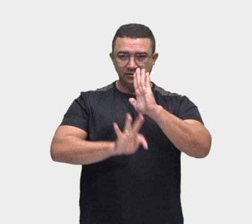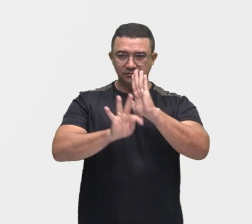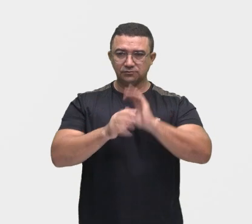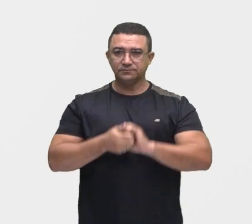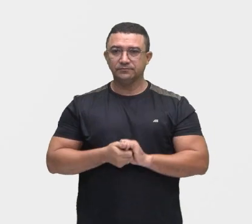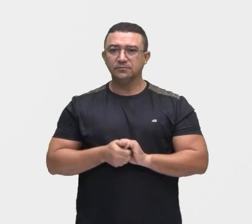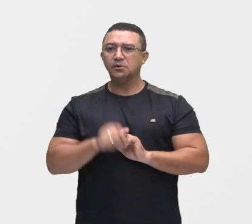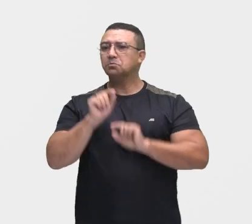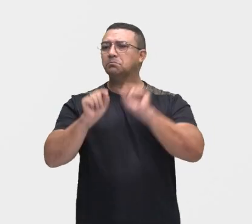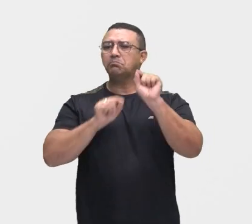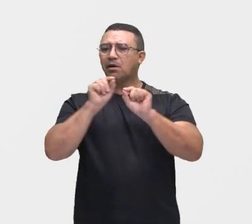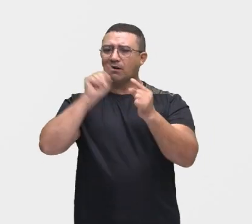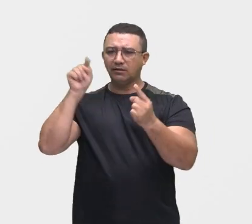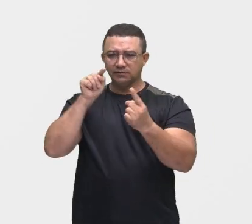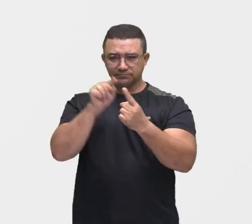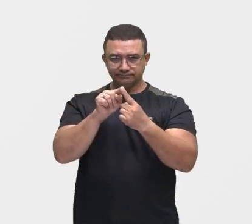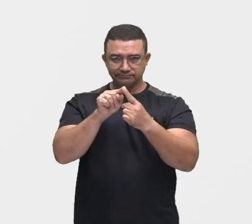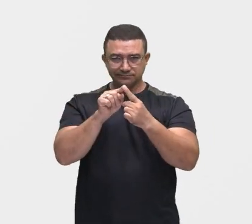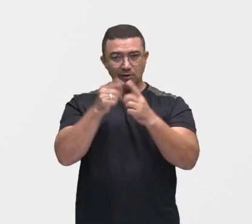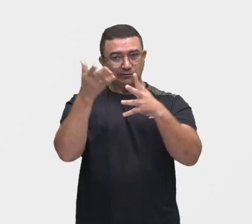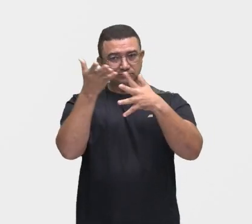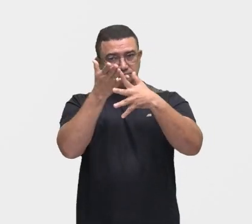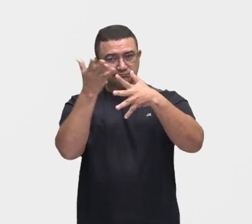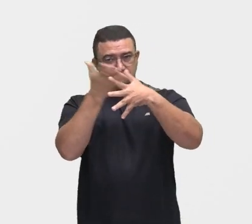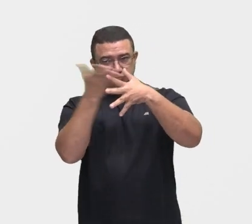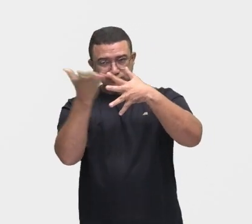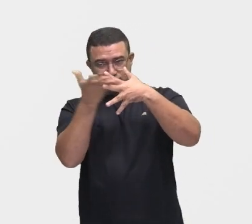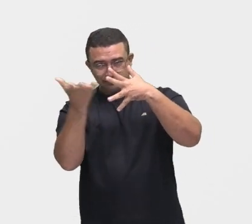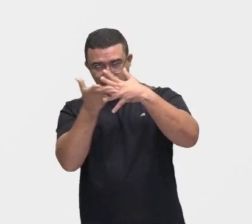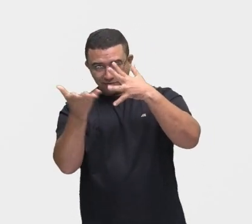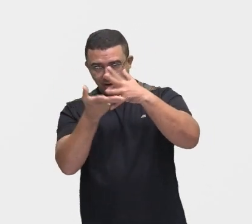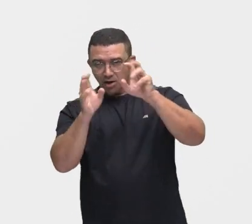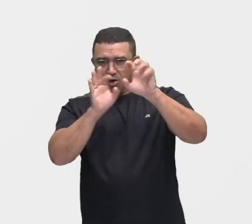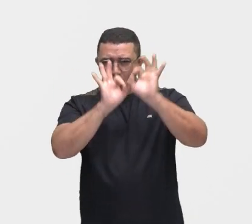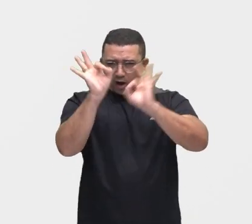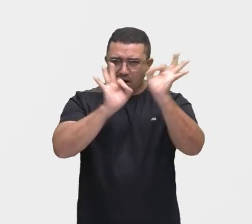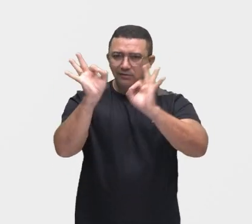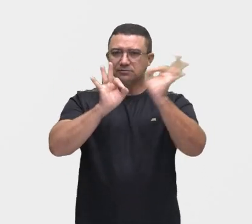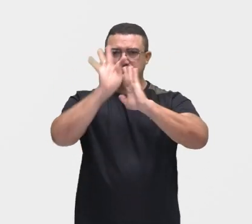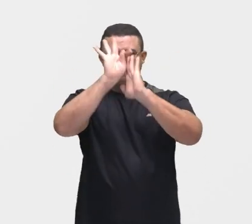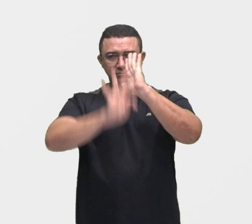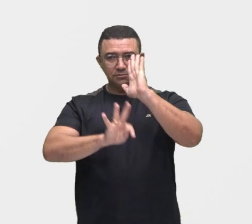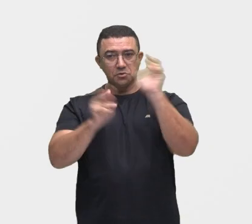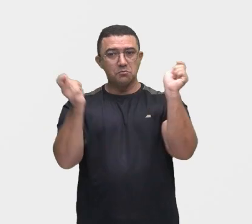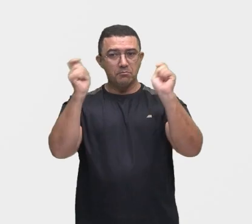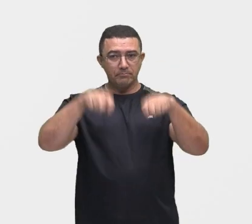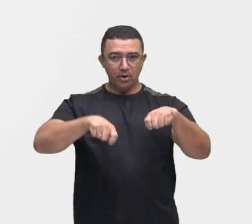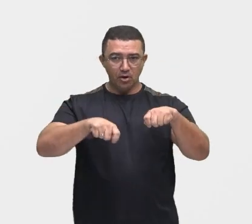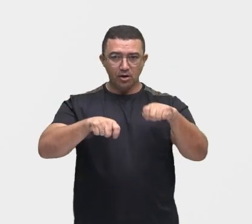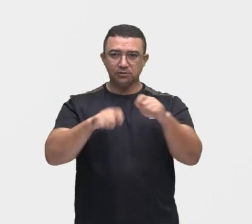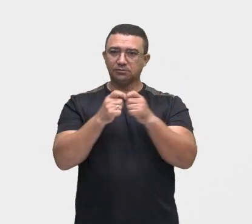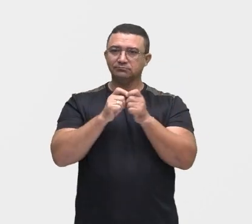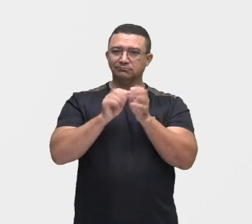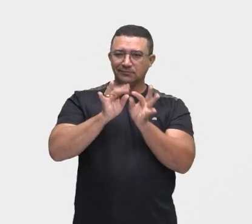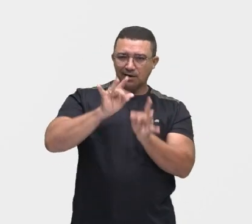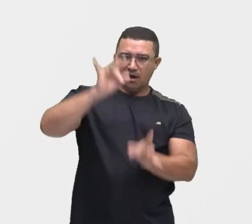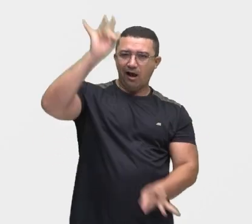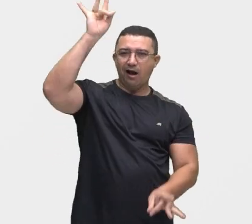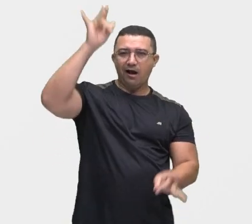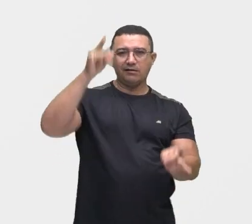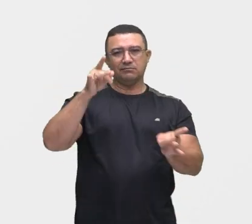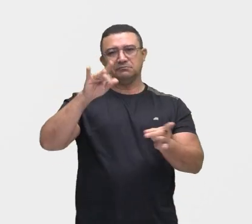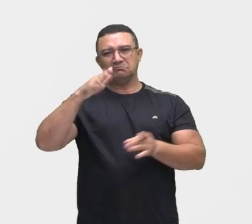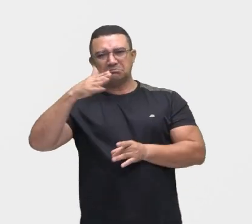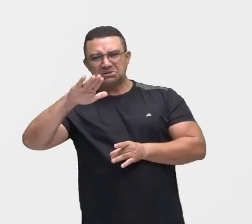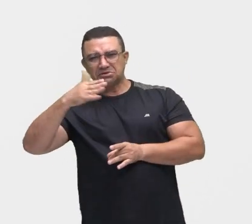é? Para quê? Para dividi-los e organizá-los. E como eles podem ser? Eles podem ser longos,